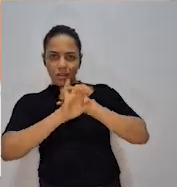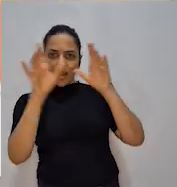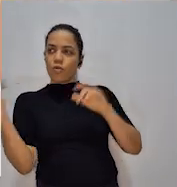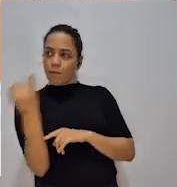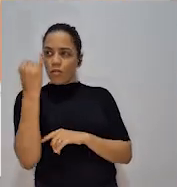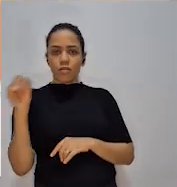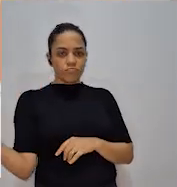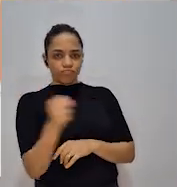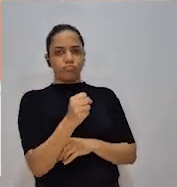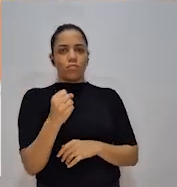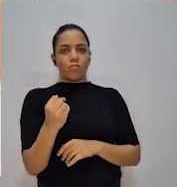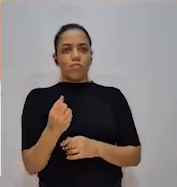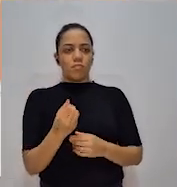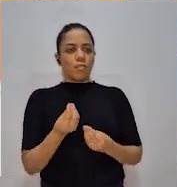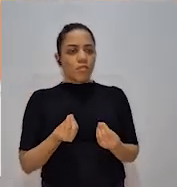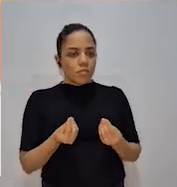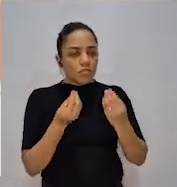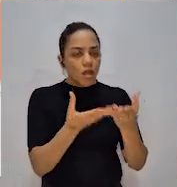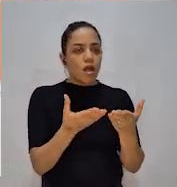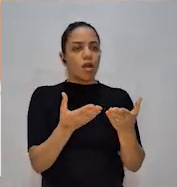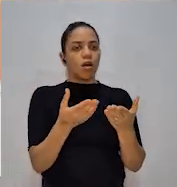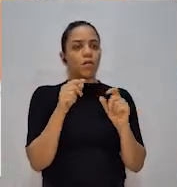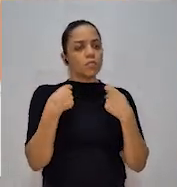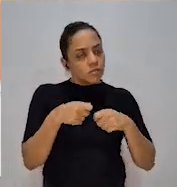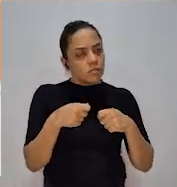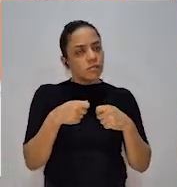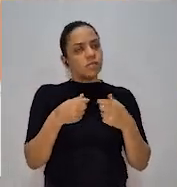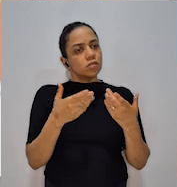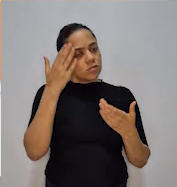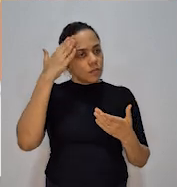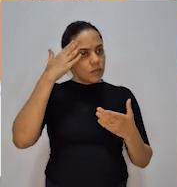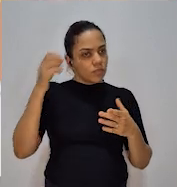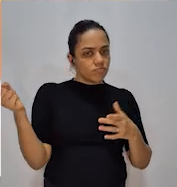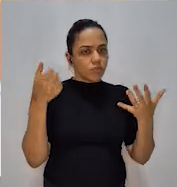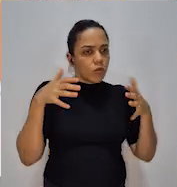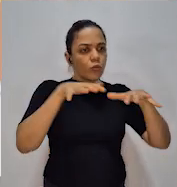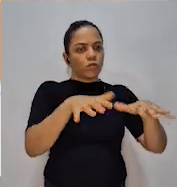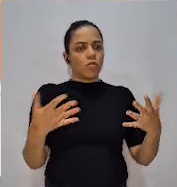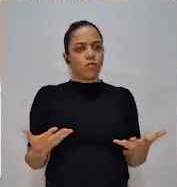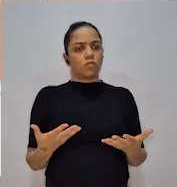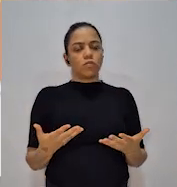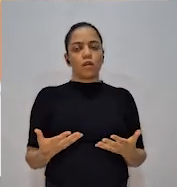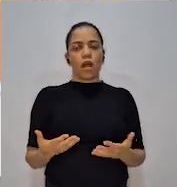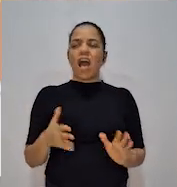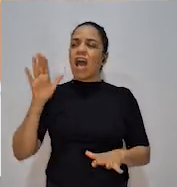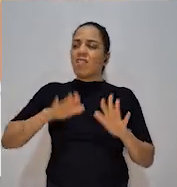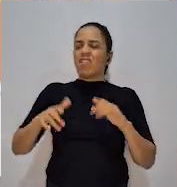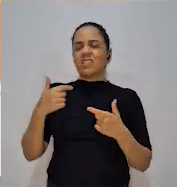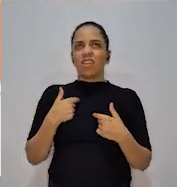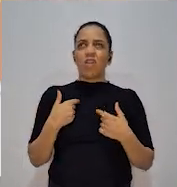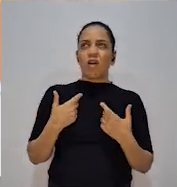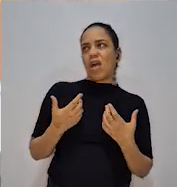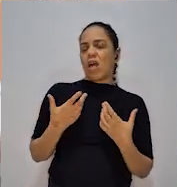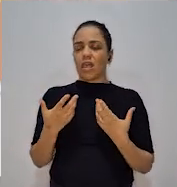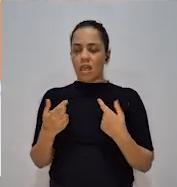inclusão que traz a temática da diversidade, então, racionalmente, a gente sabe, emocionalmente, ah, não, eu não sei, será que eu empurro a cadeira de rodas dela?